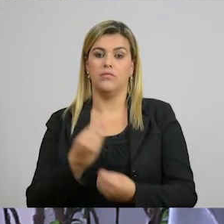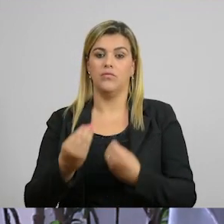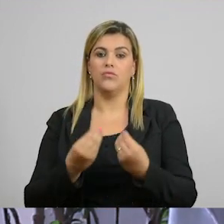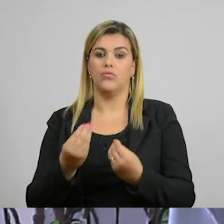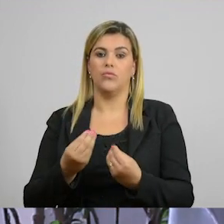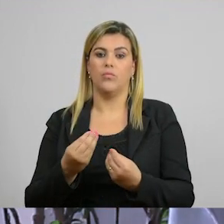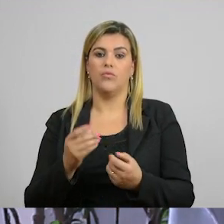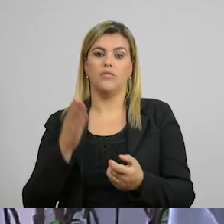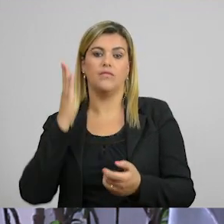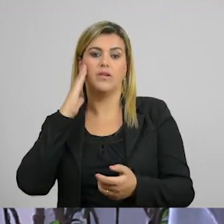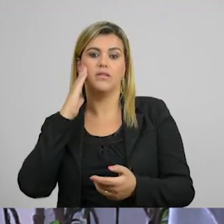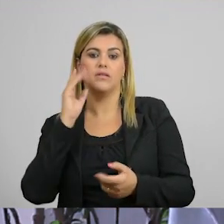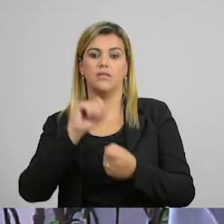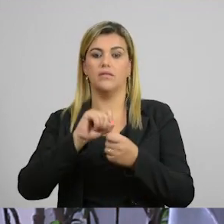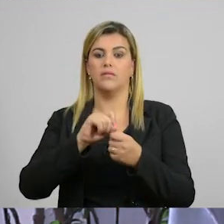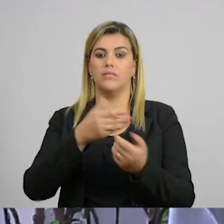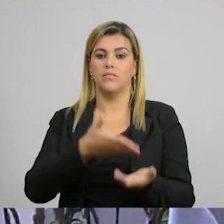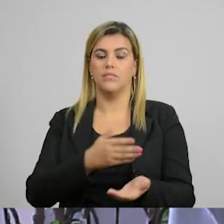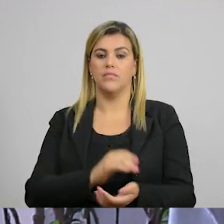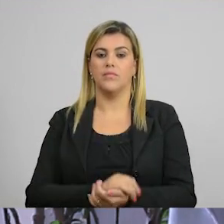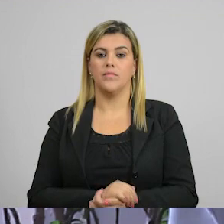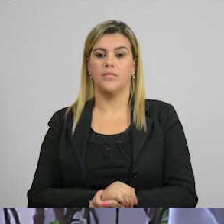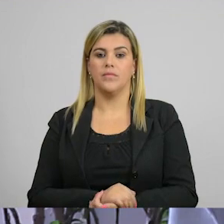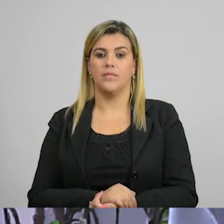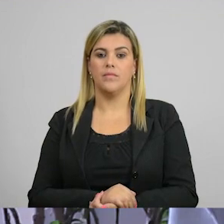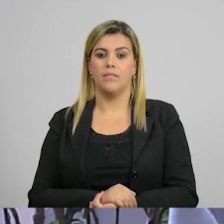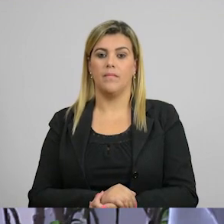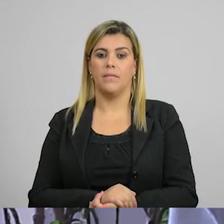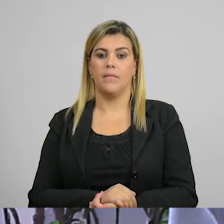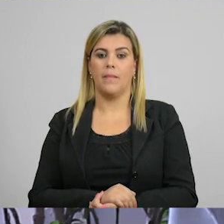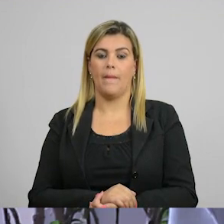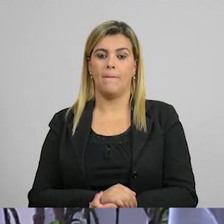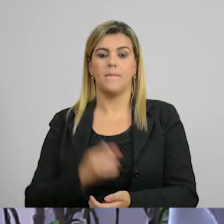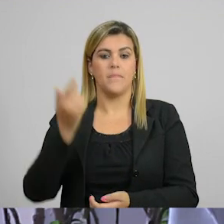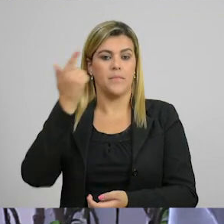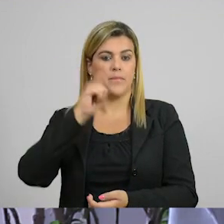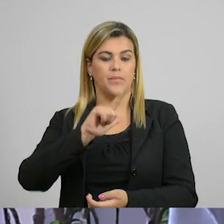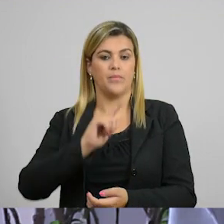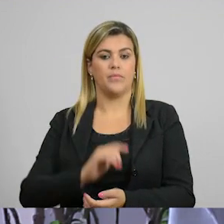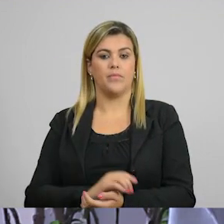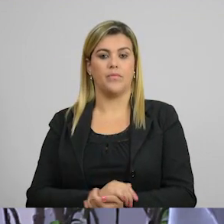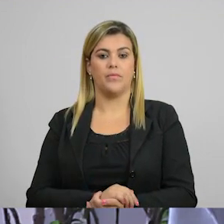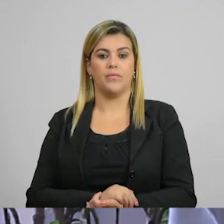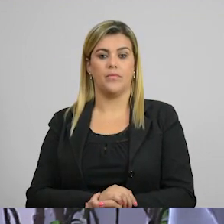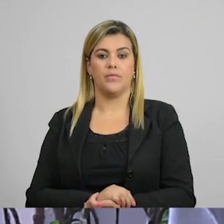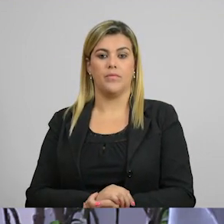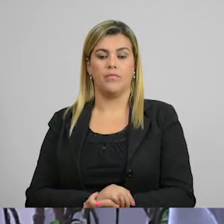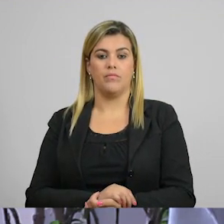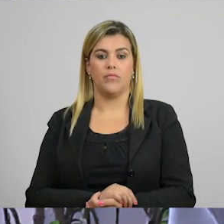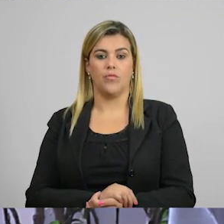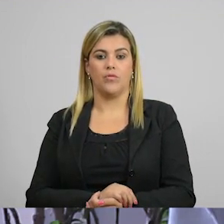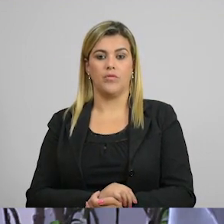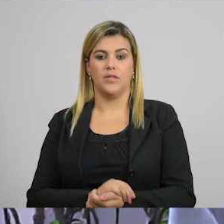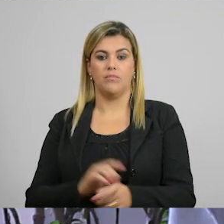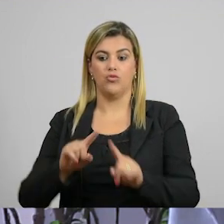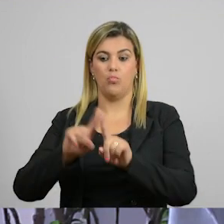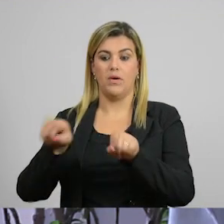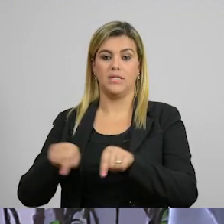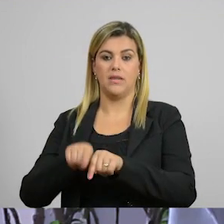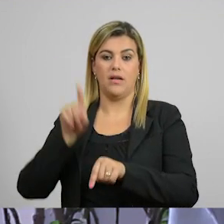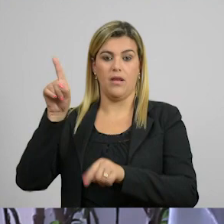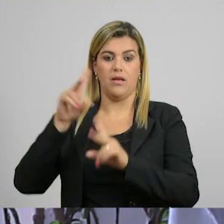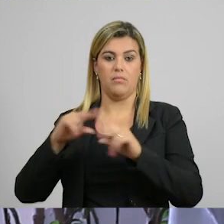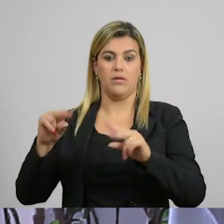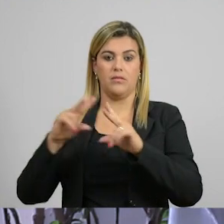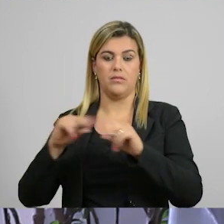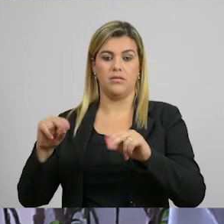estava na base de saber aquilo que sabia, que tinha estudado. E nós conseguimos